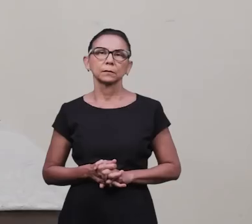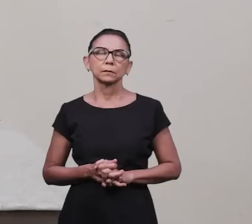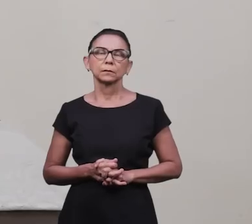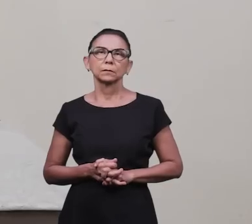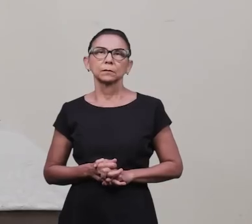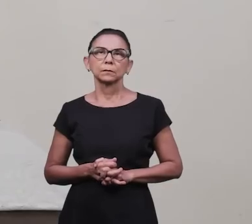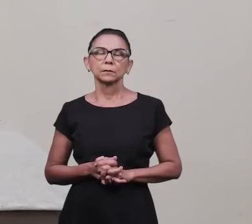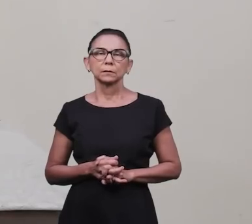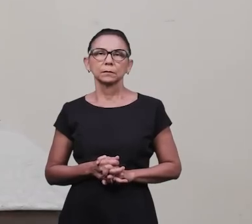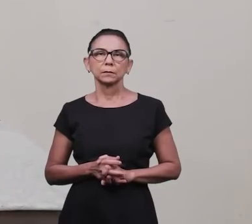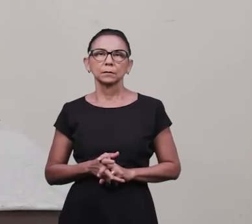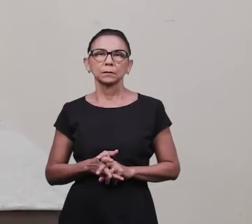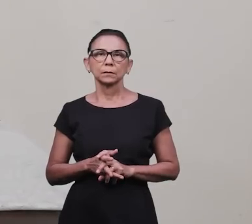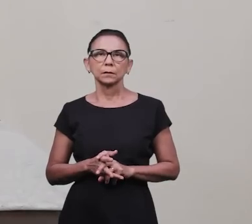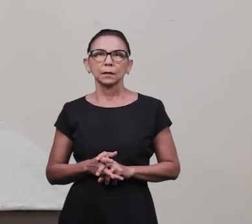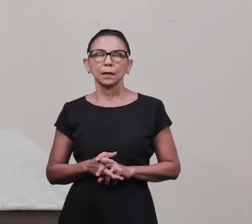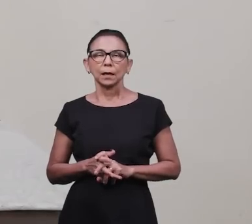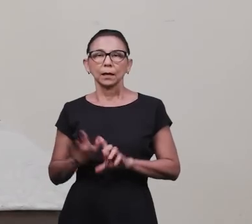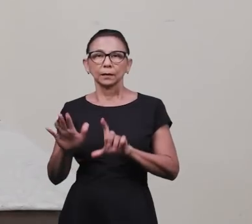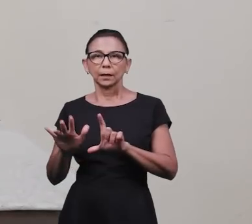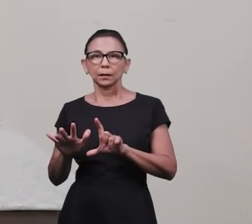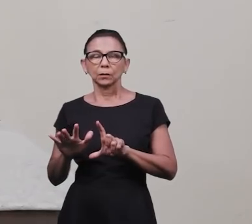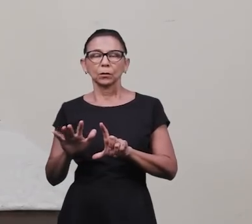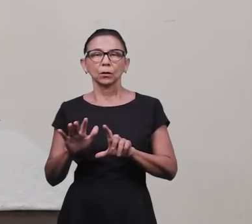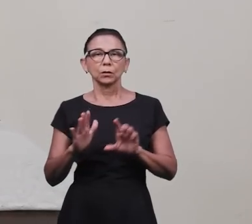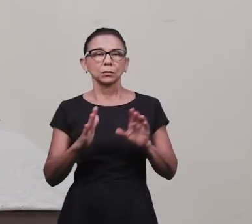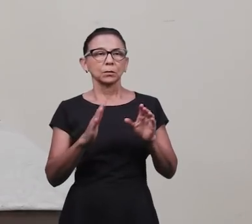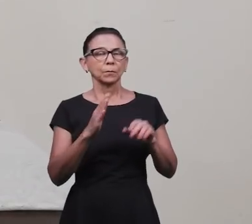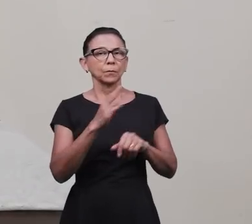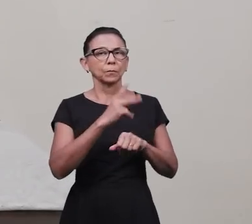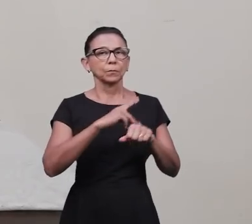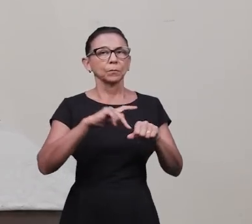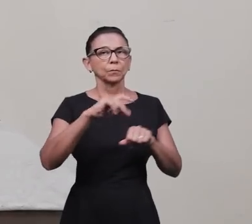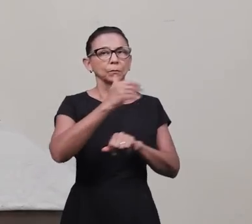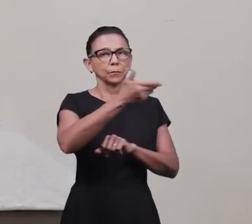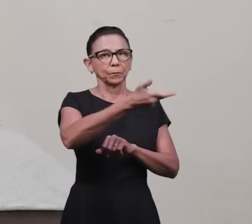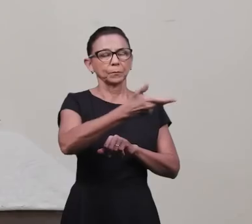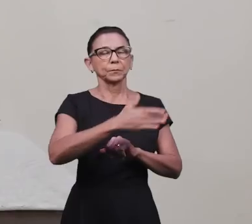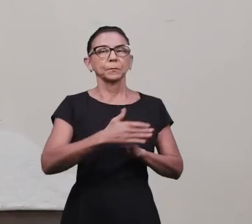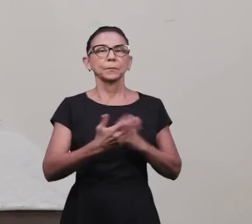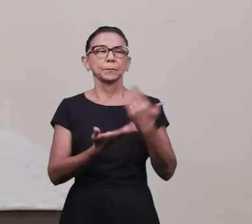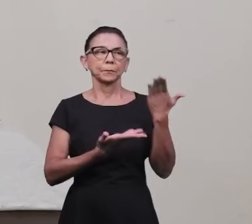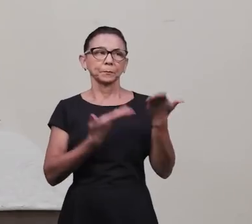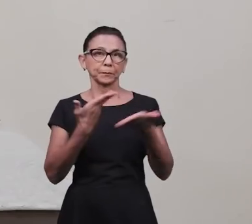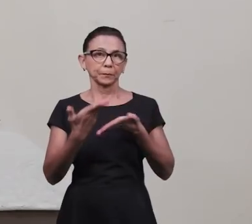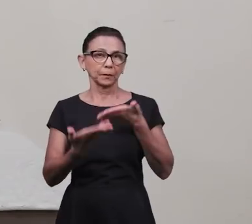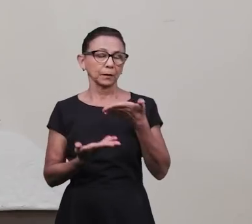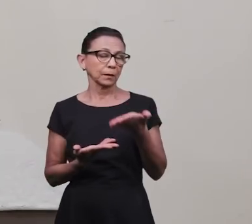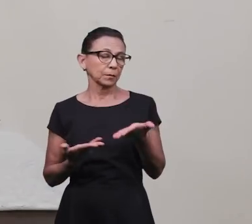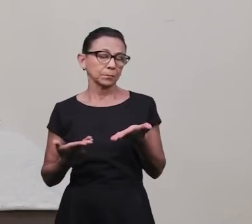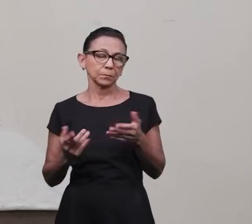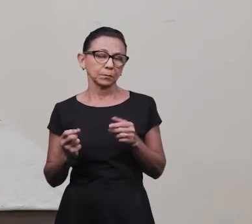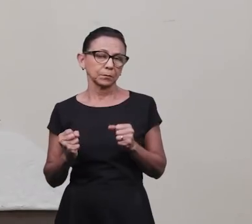que está no exterior, nós temos o QR Code para atendimento e você